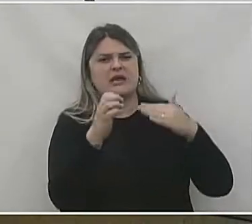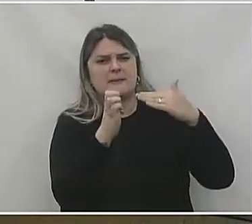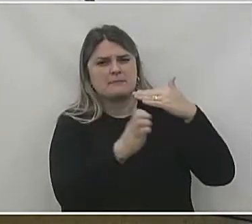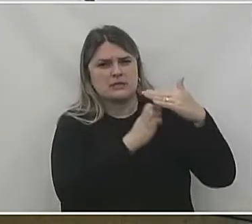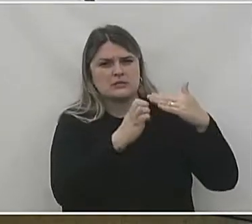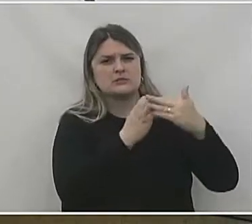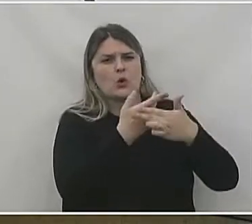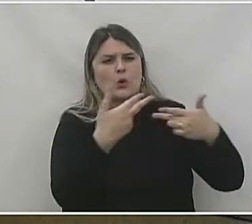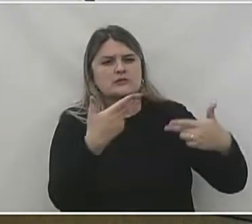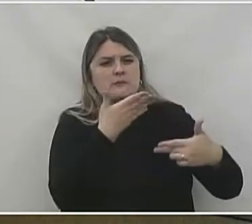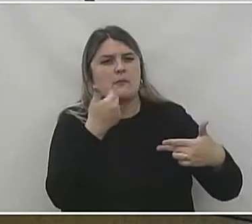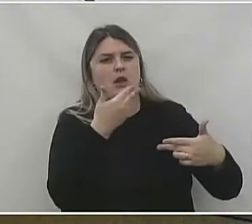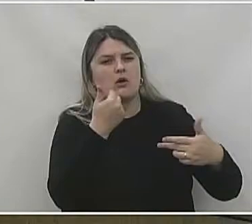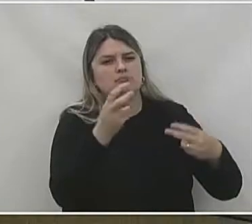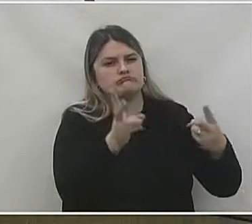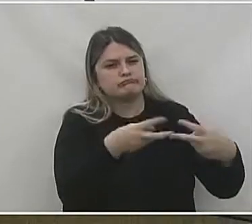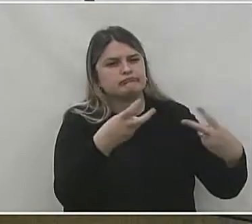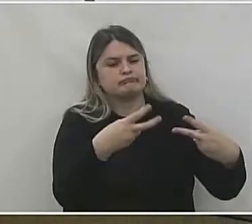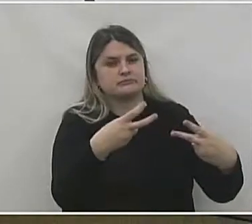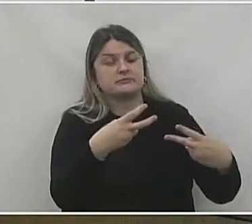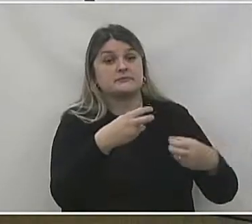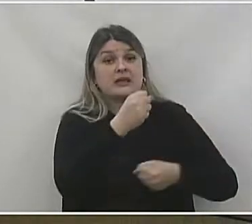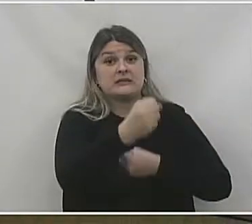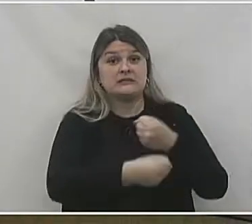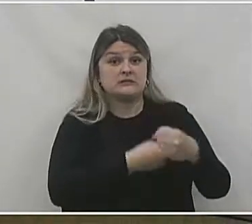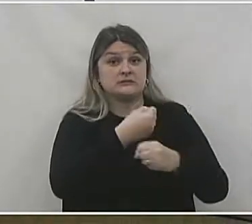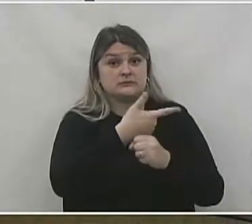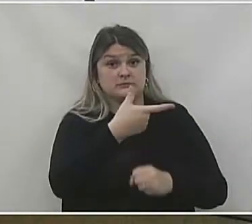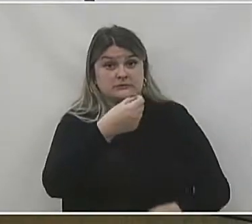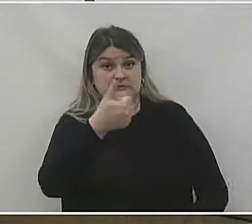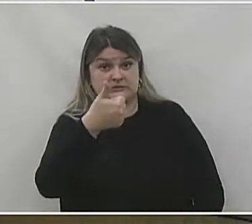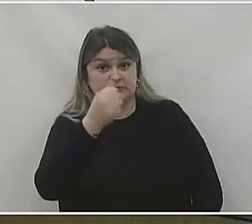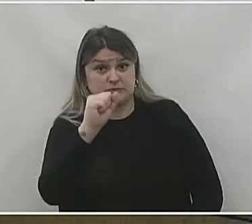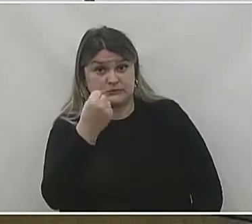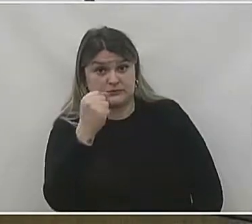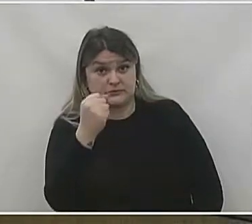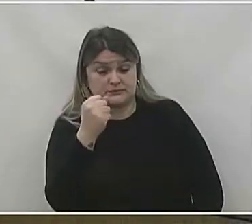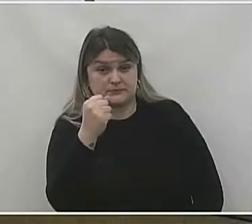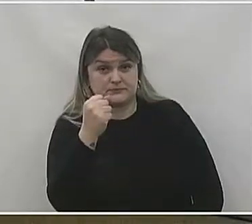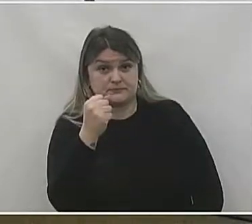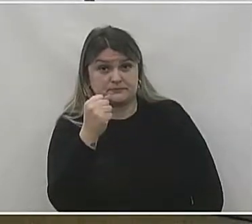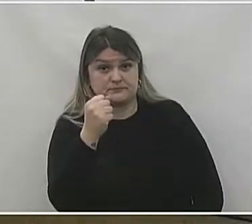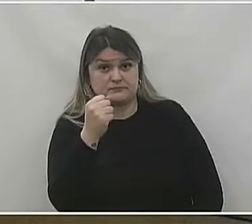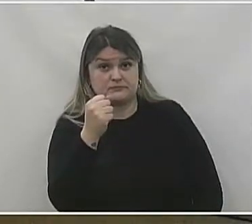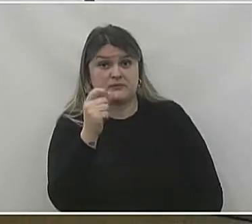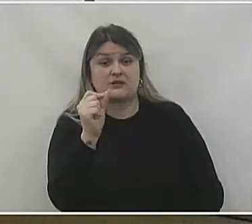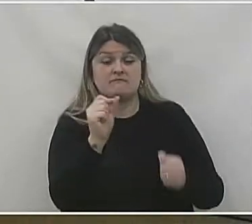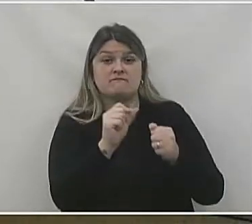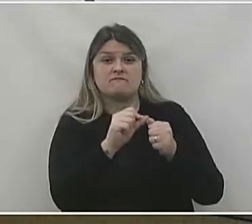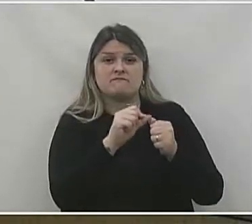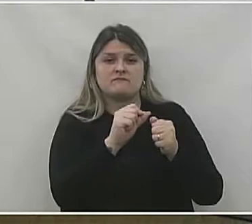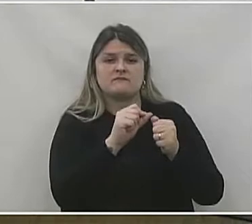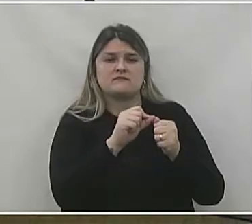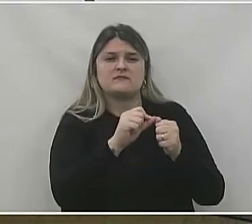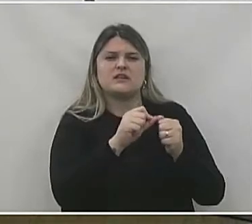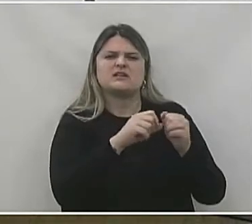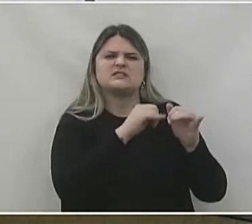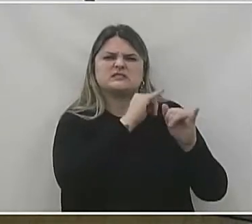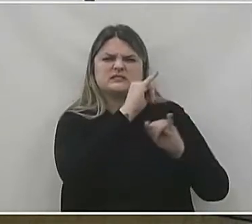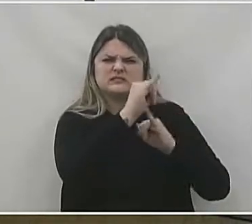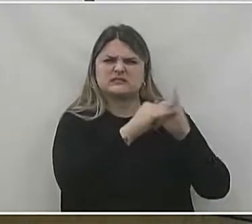né e em 2018 certo foi feito uma plataforma